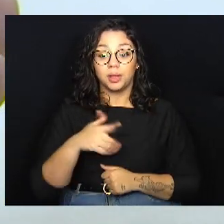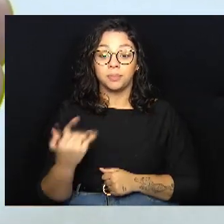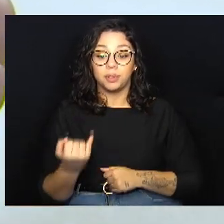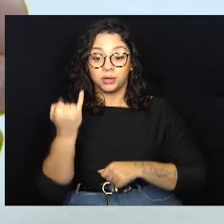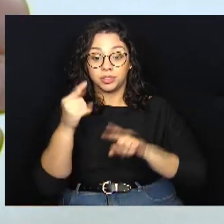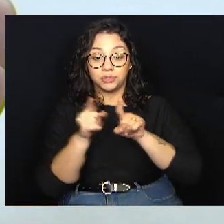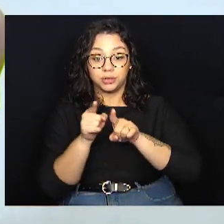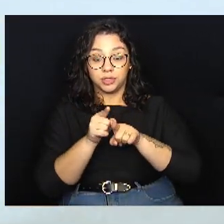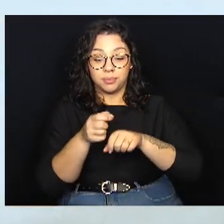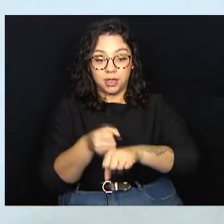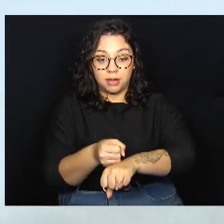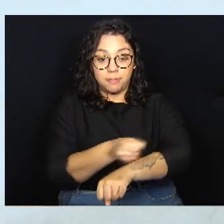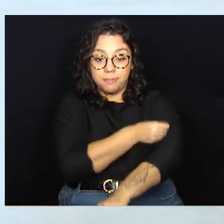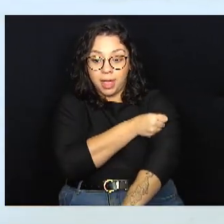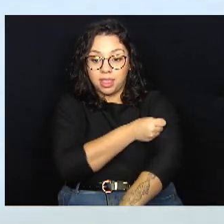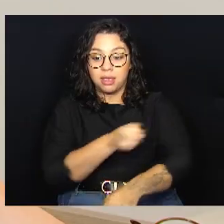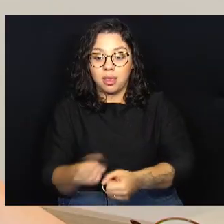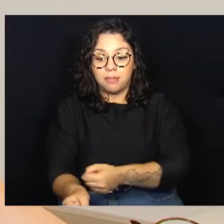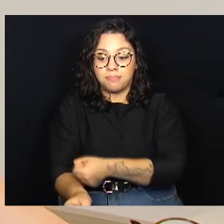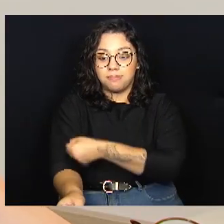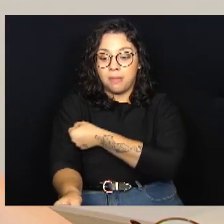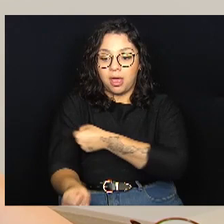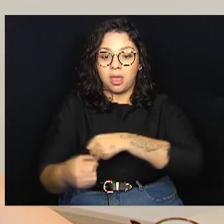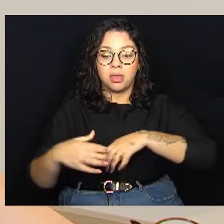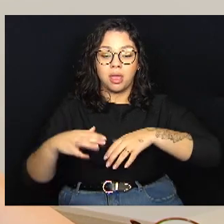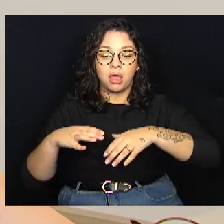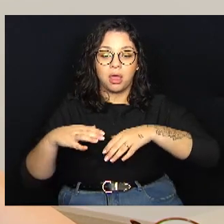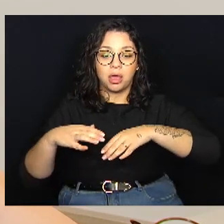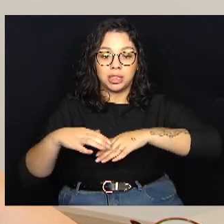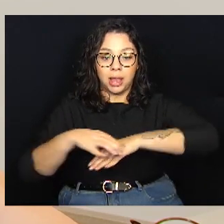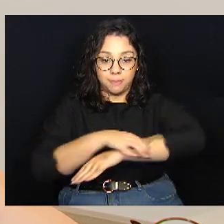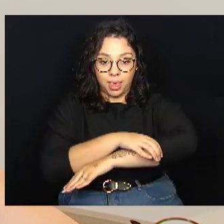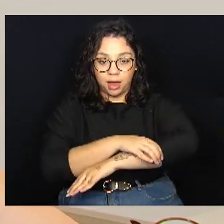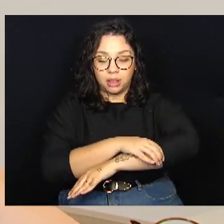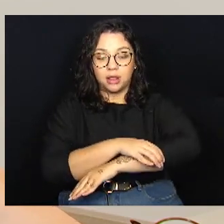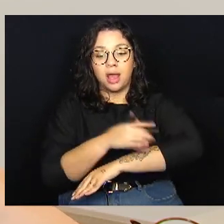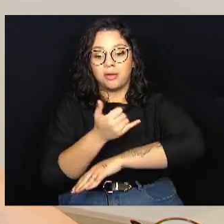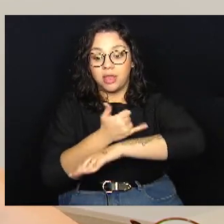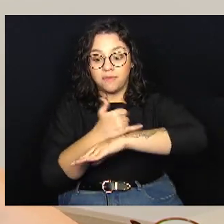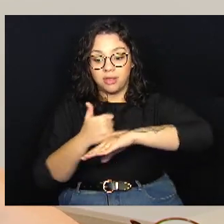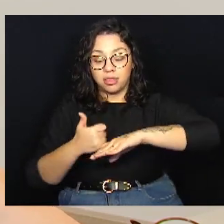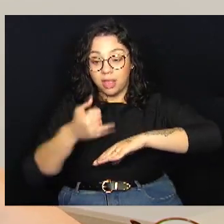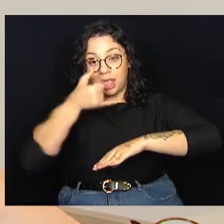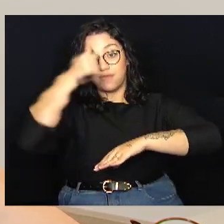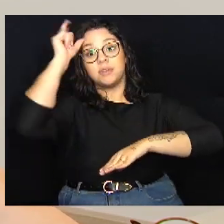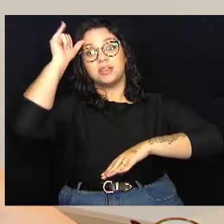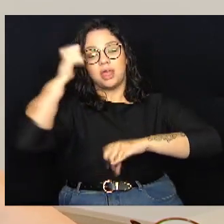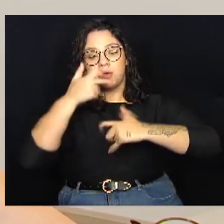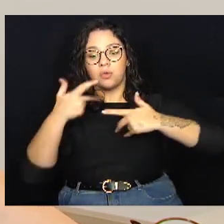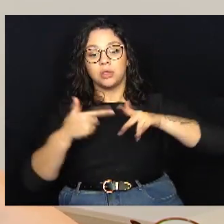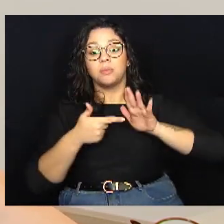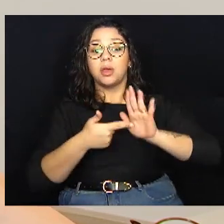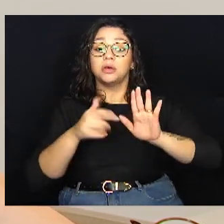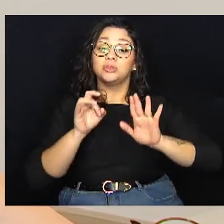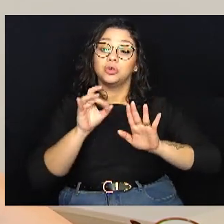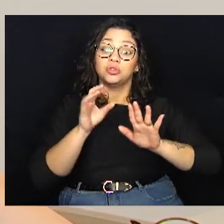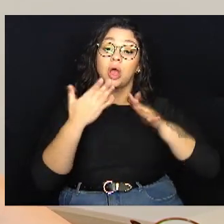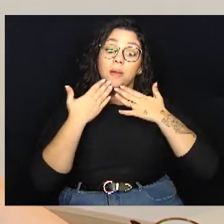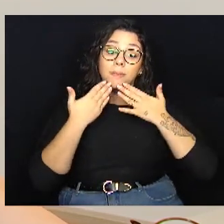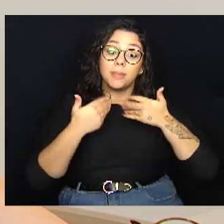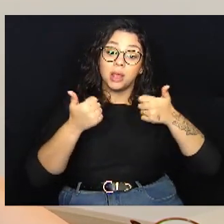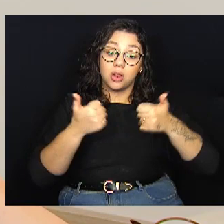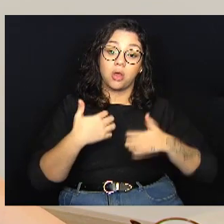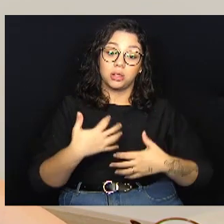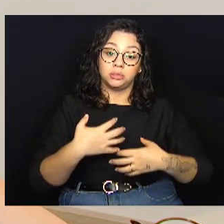medida fundamental é o uso de meia elástica. Os medicamentos eles não vão sumir com a veia, ele não vai evitar que as veias apareçam.